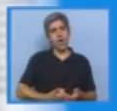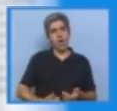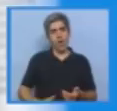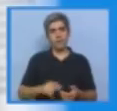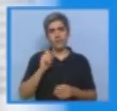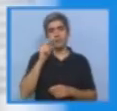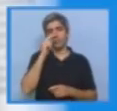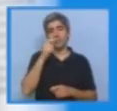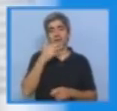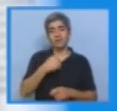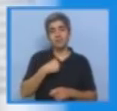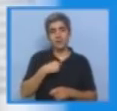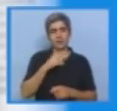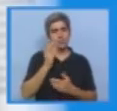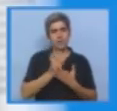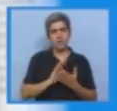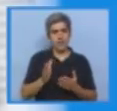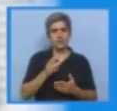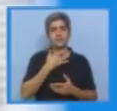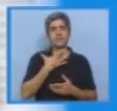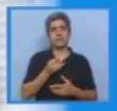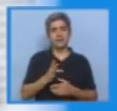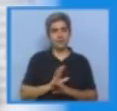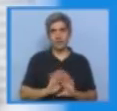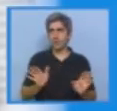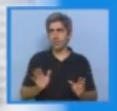em mim nunca mais terá sede.